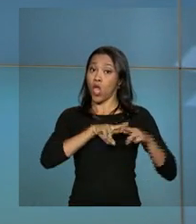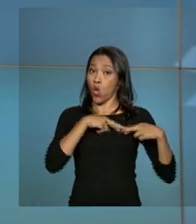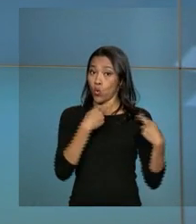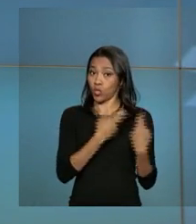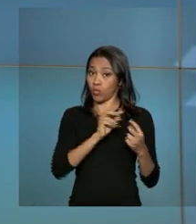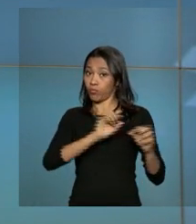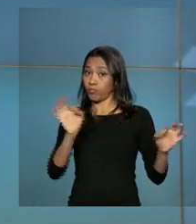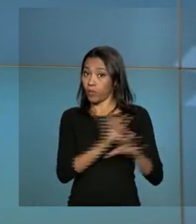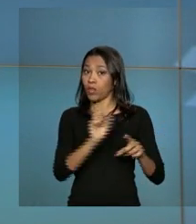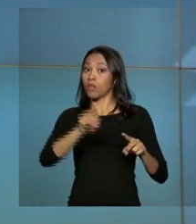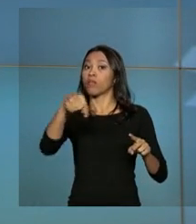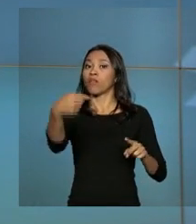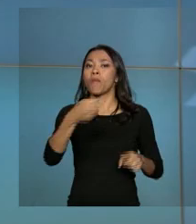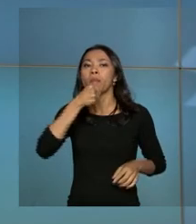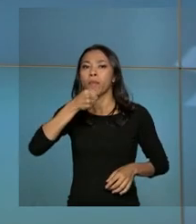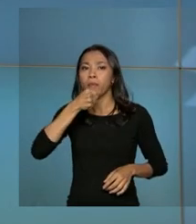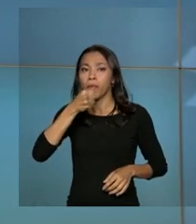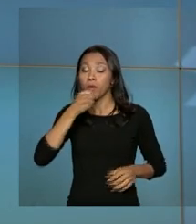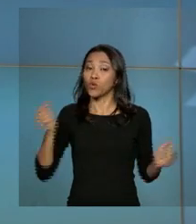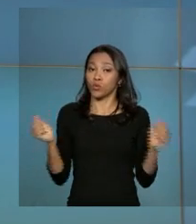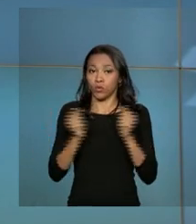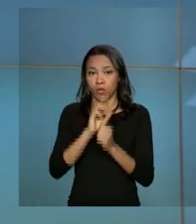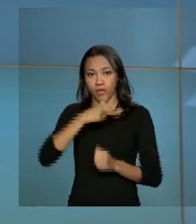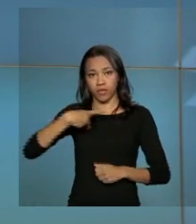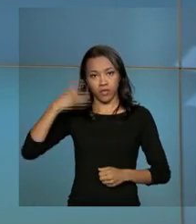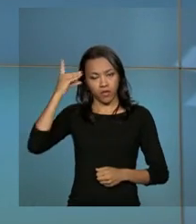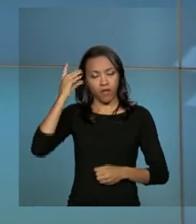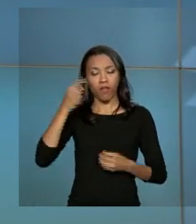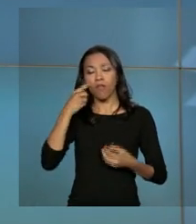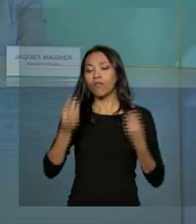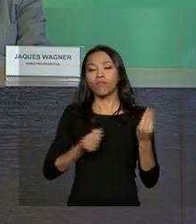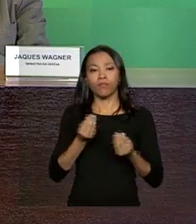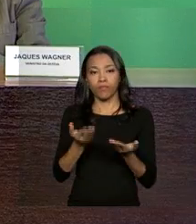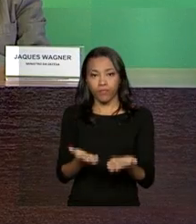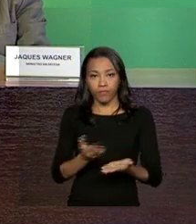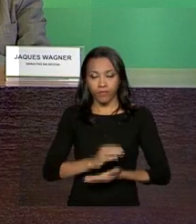de coordenação política com a presidenta Dilma Rousseff. Vamos acompanhar.